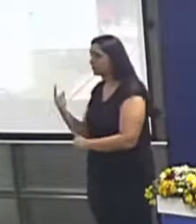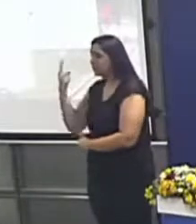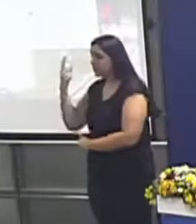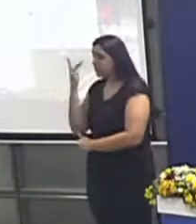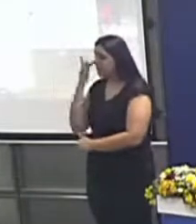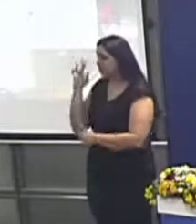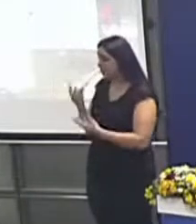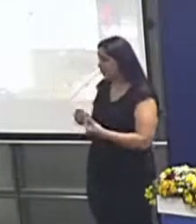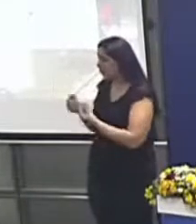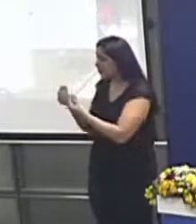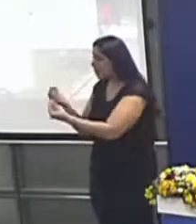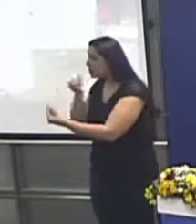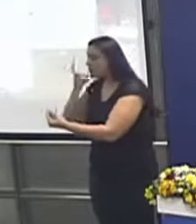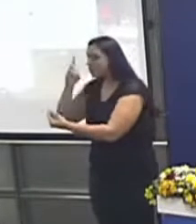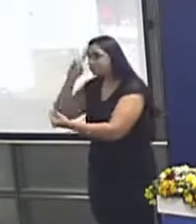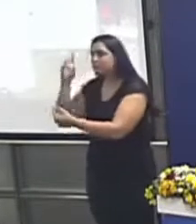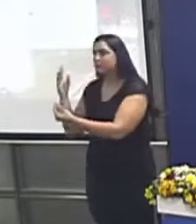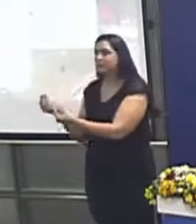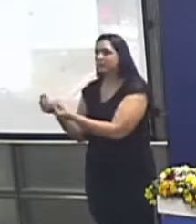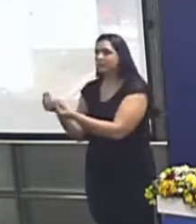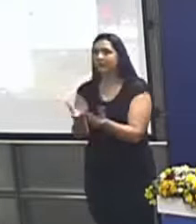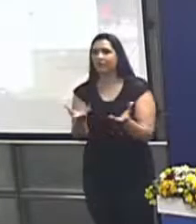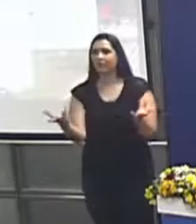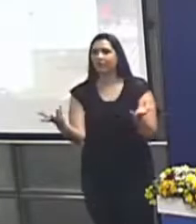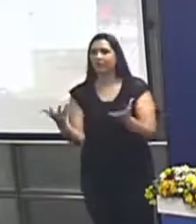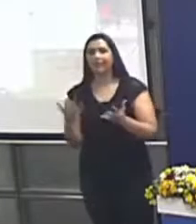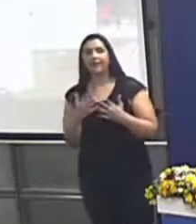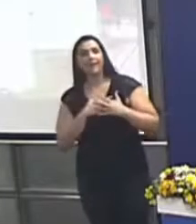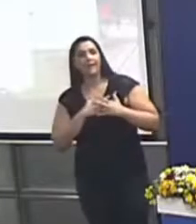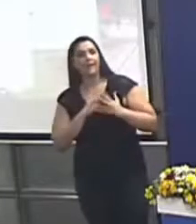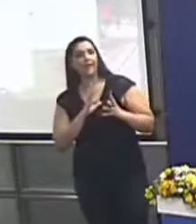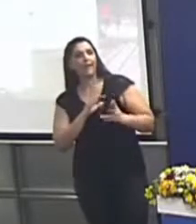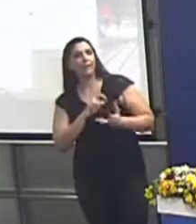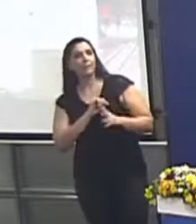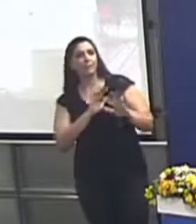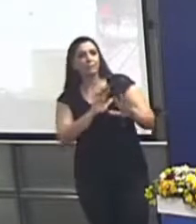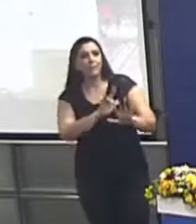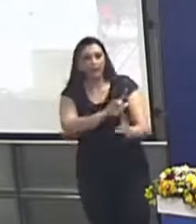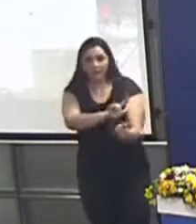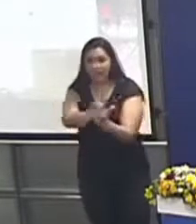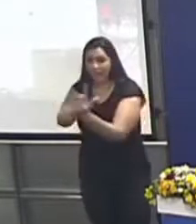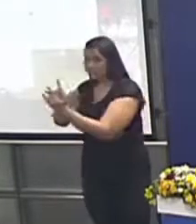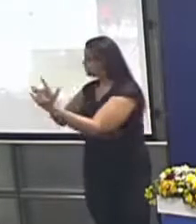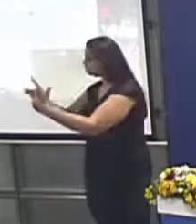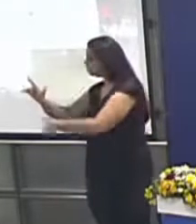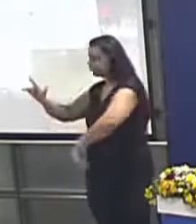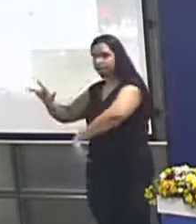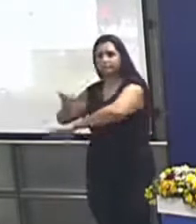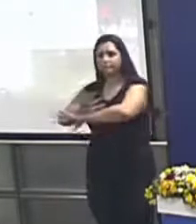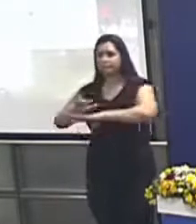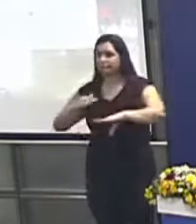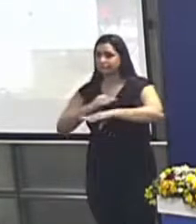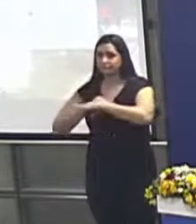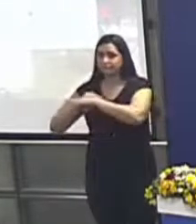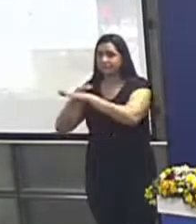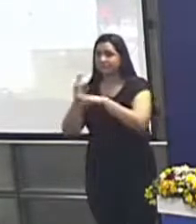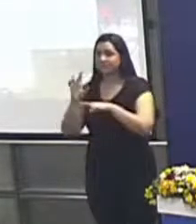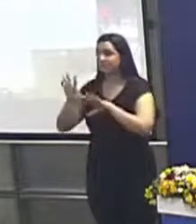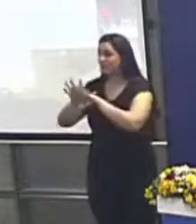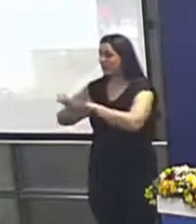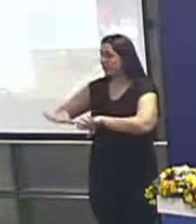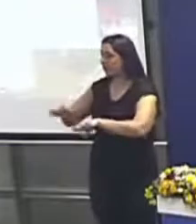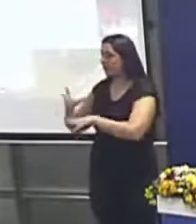de ouro. Bom dia, fariseu. Prega o amor, mas não ama ninguém. Fala de igualdade convivendo com